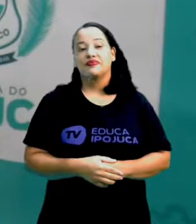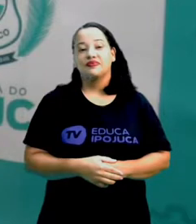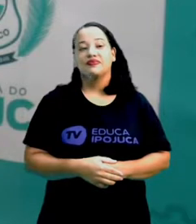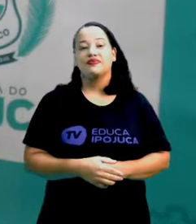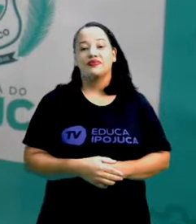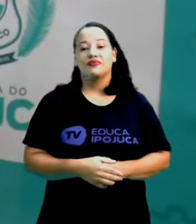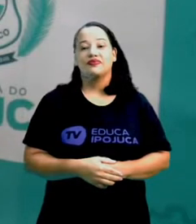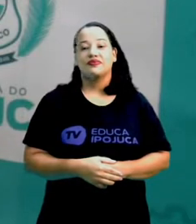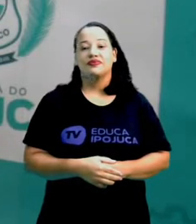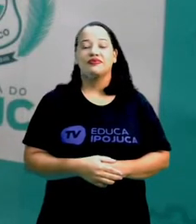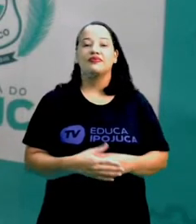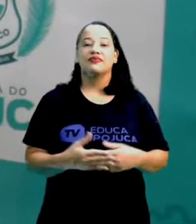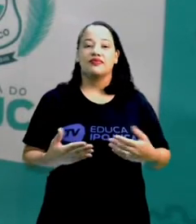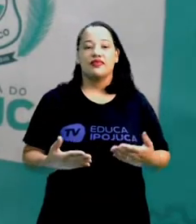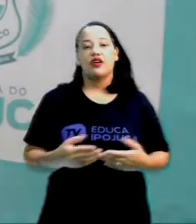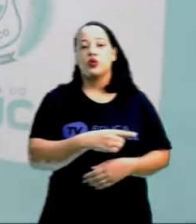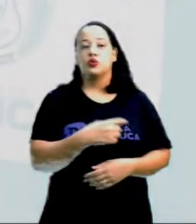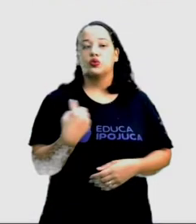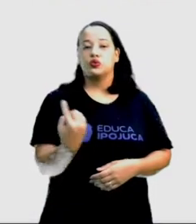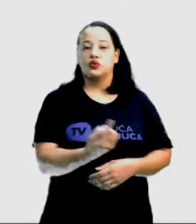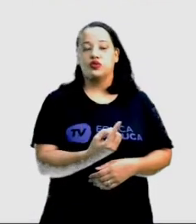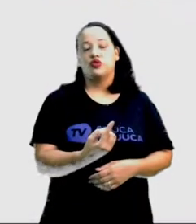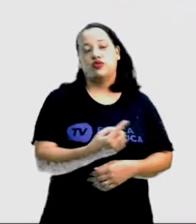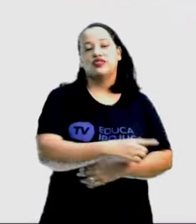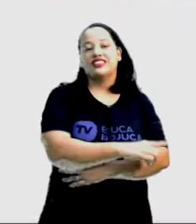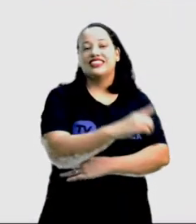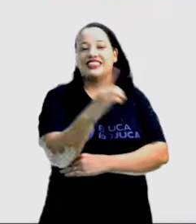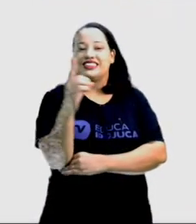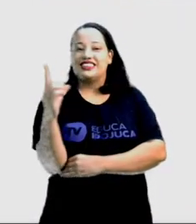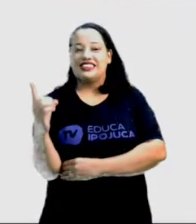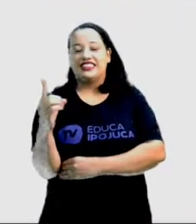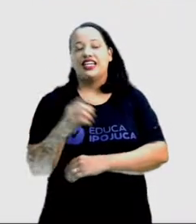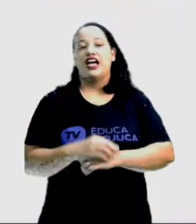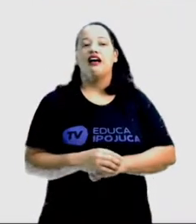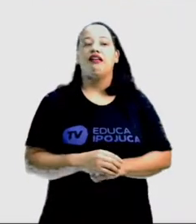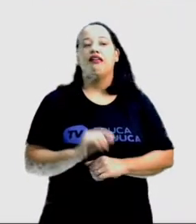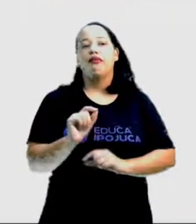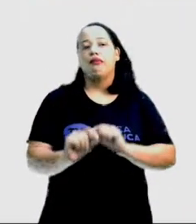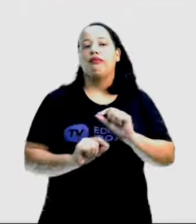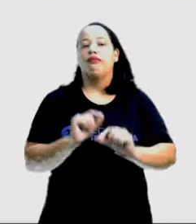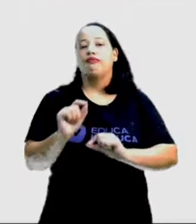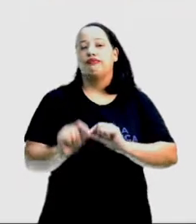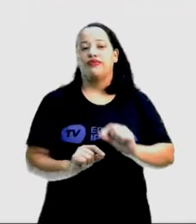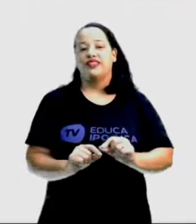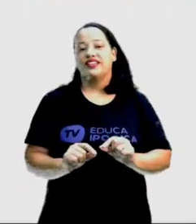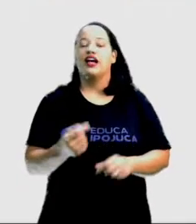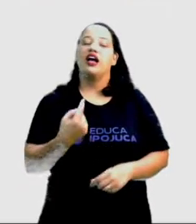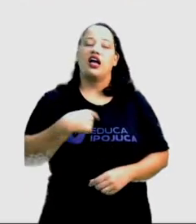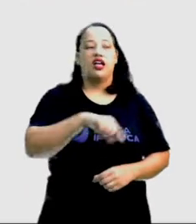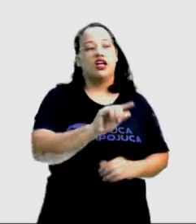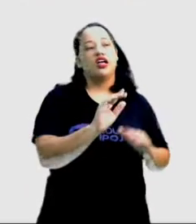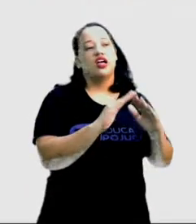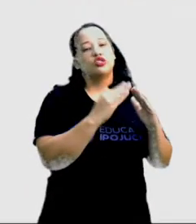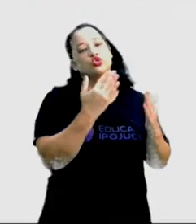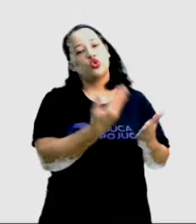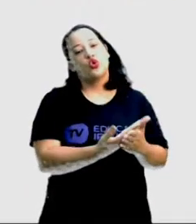Bom, o que nós fazemos durante o dia? Durante o dia, nós vamos à